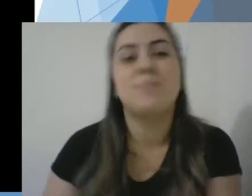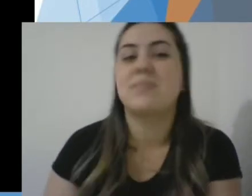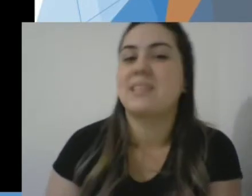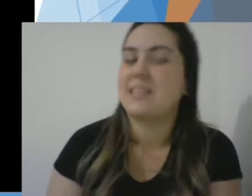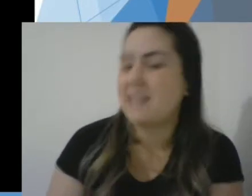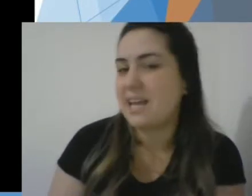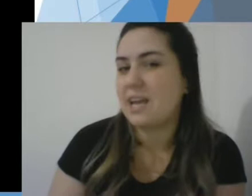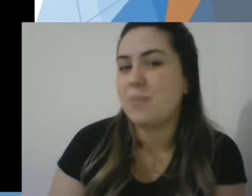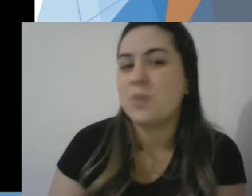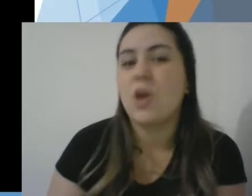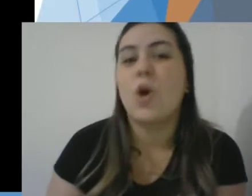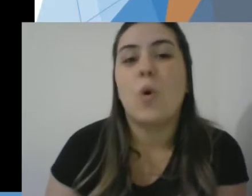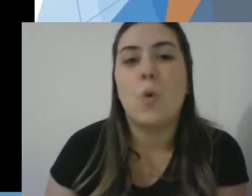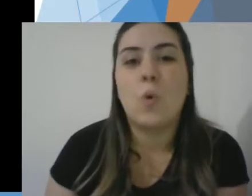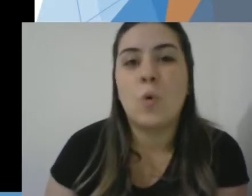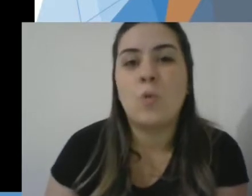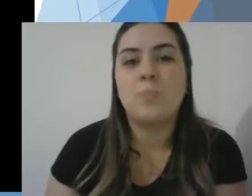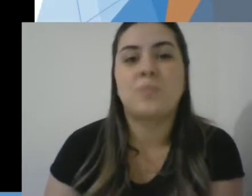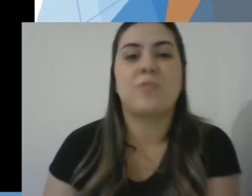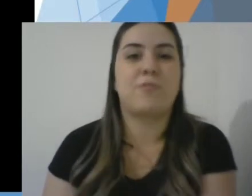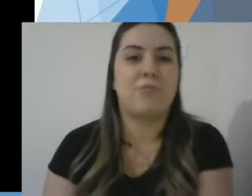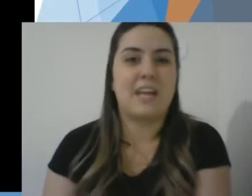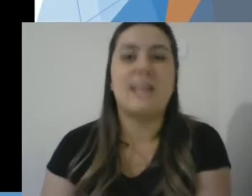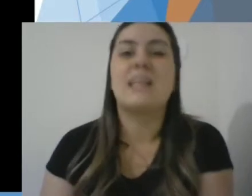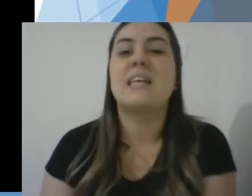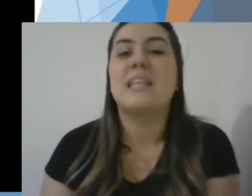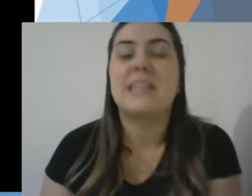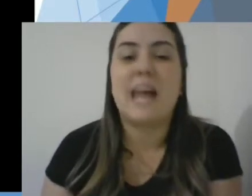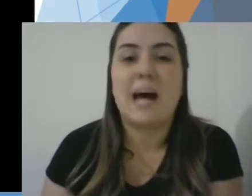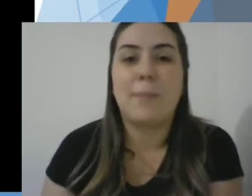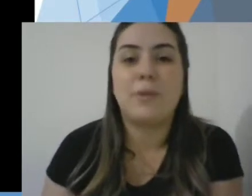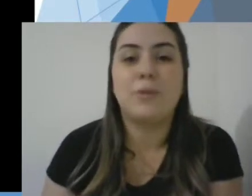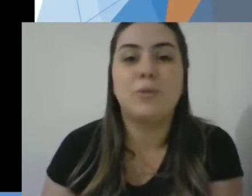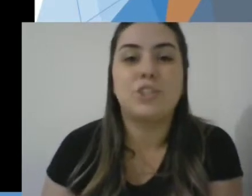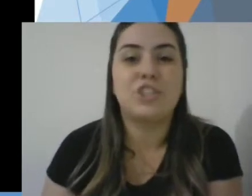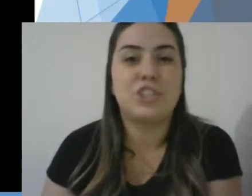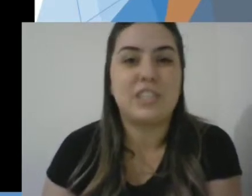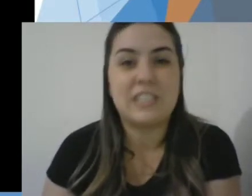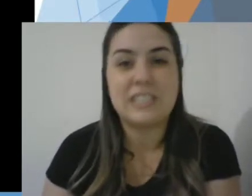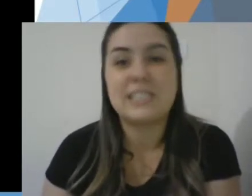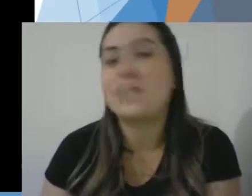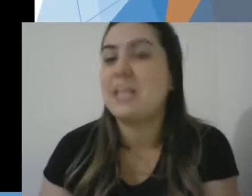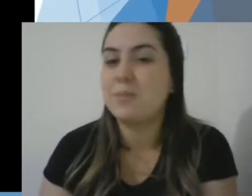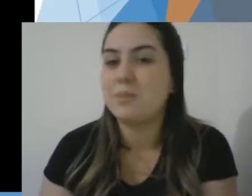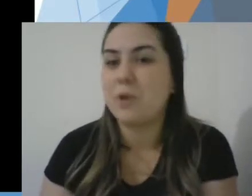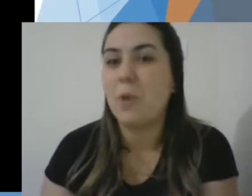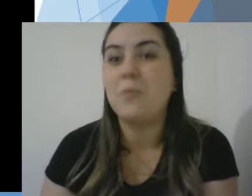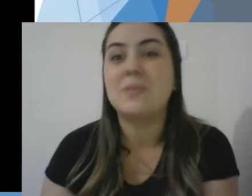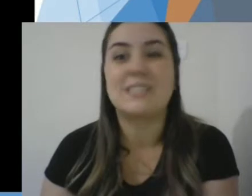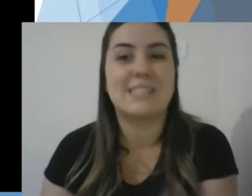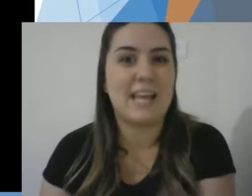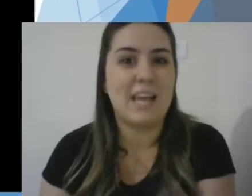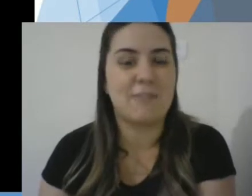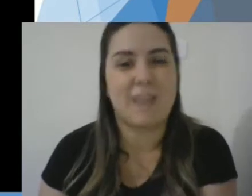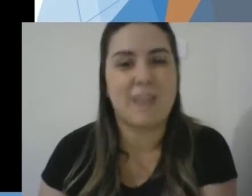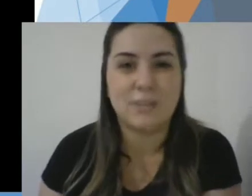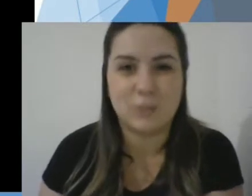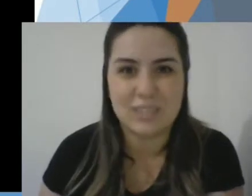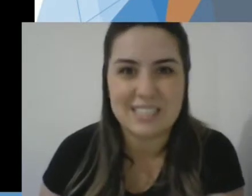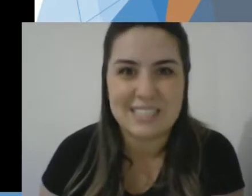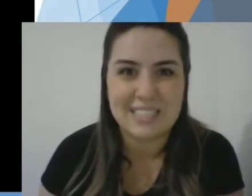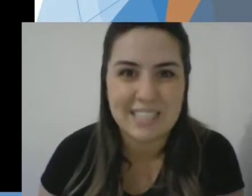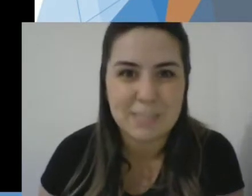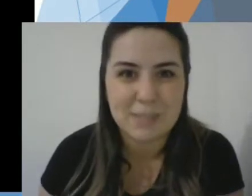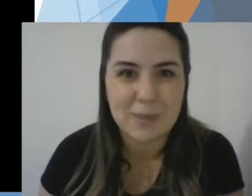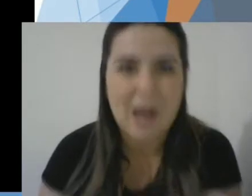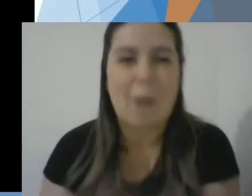S, T, U, V, W, X, Y, Z. Falaram todas